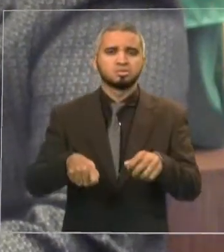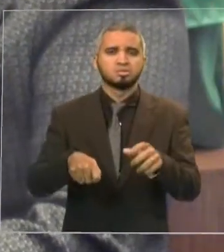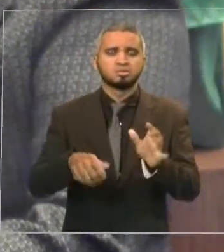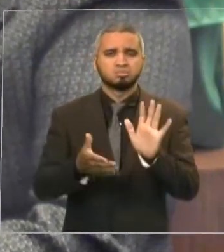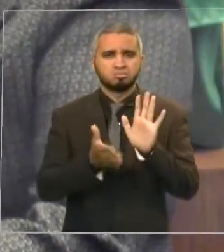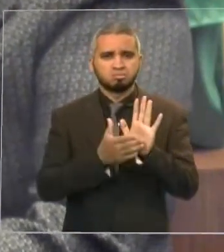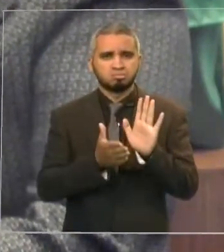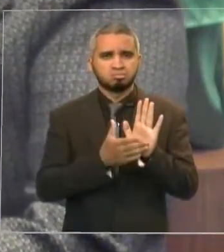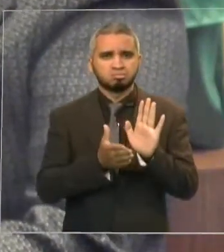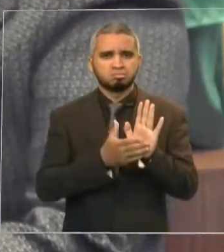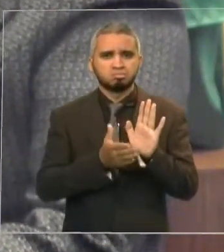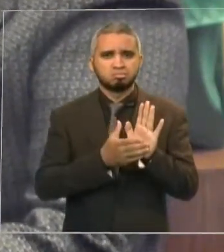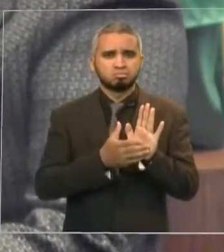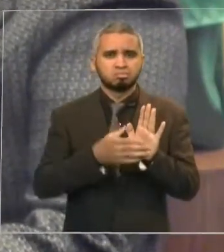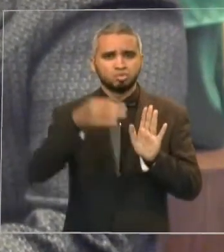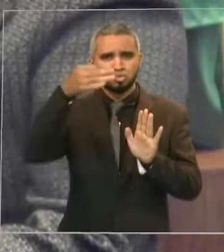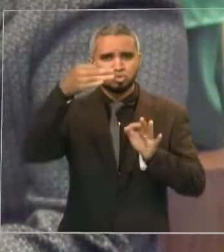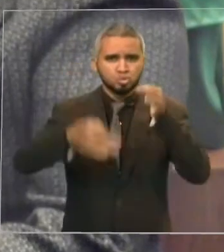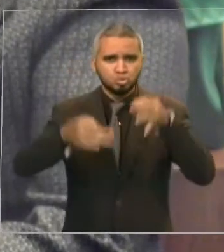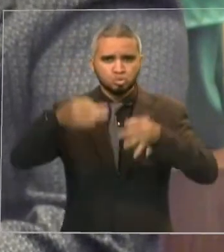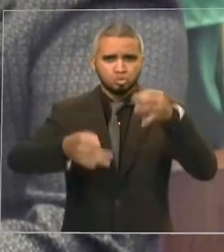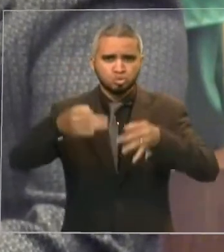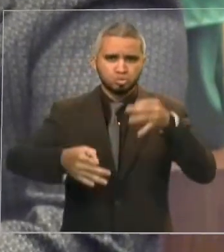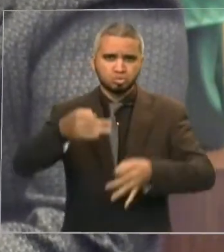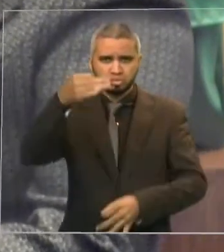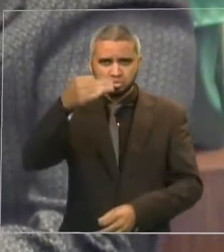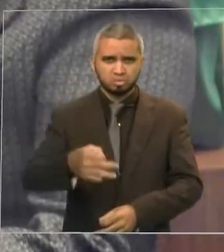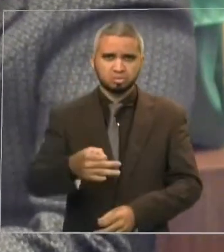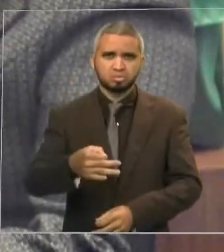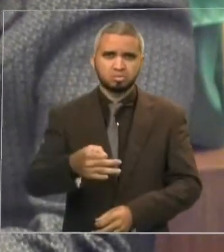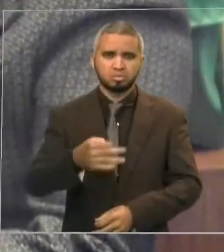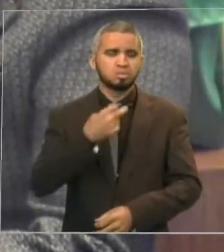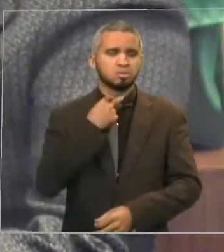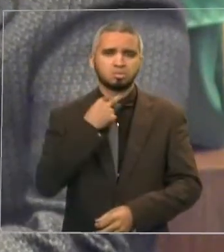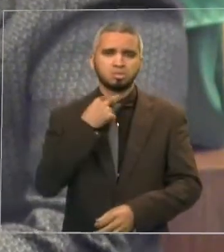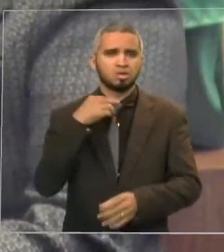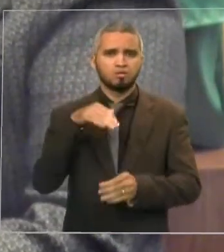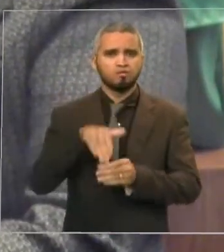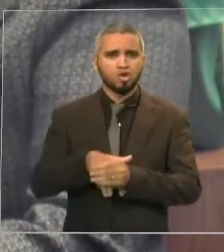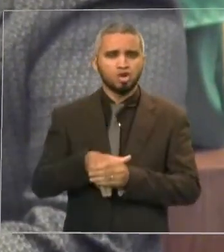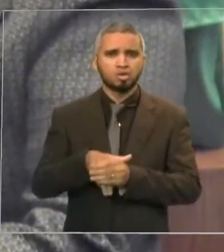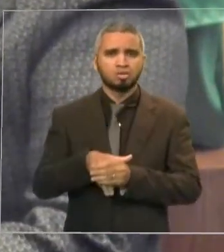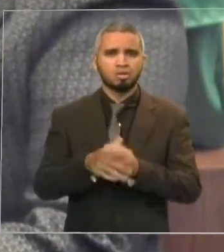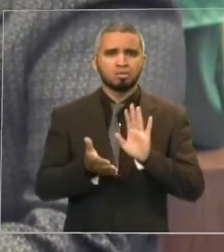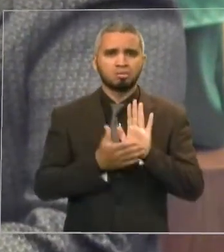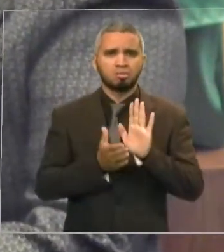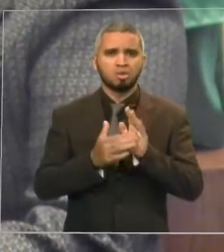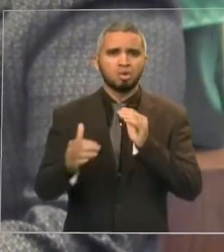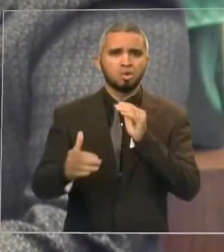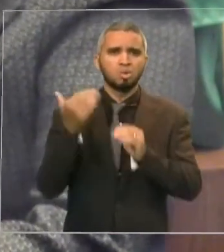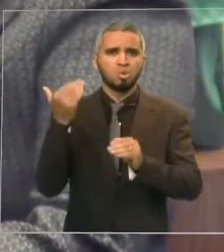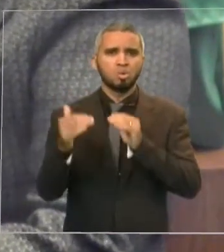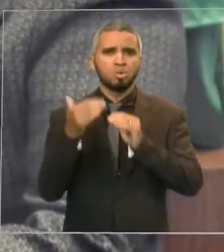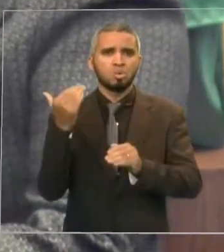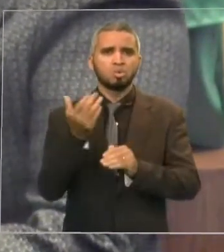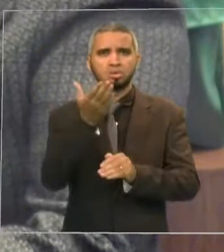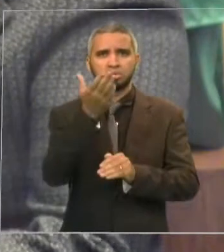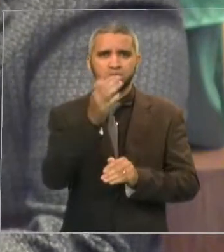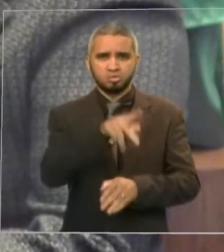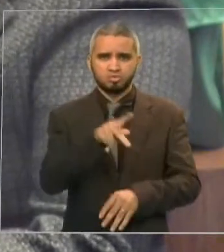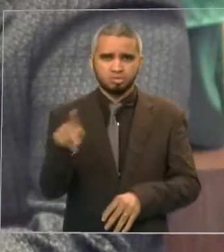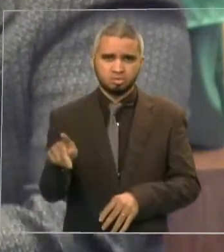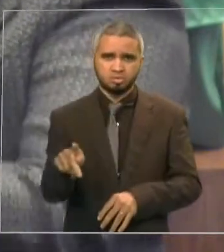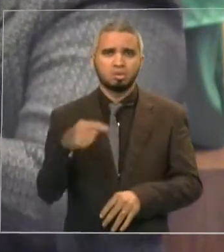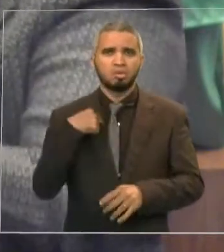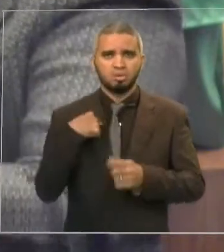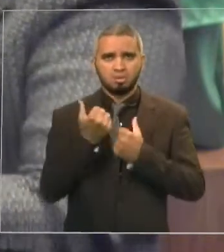jamais vote matéria que seja prejudicial a vocês. Conte com o meu